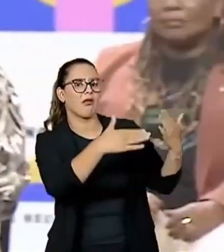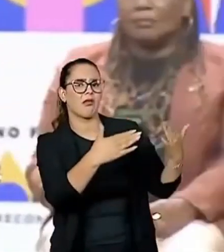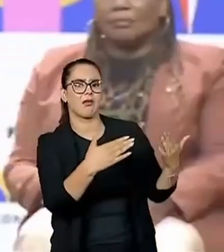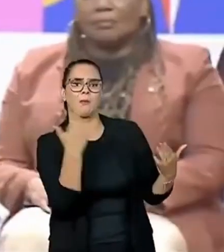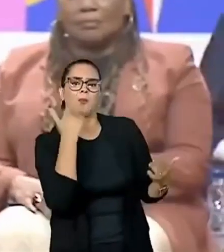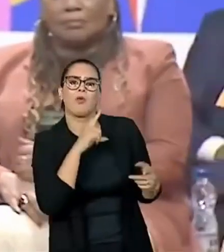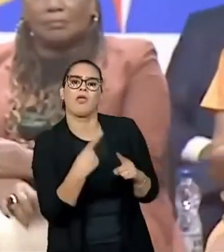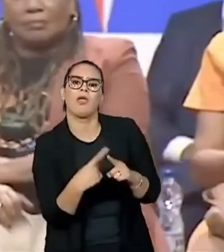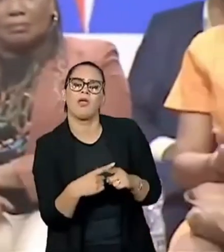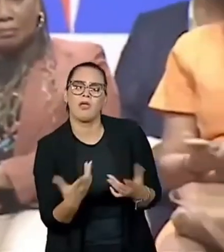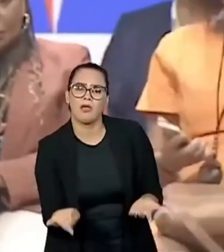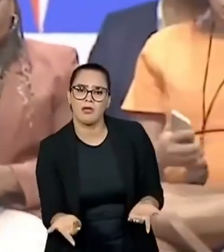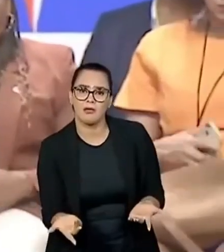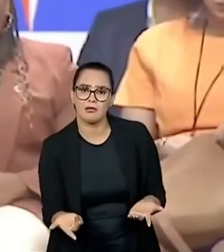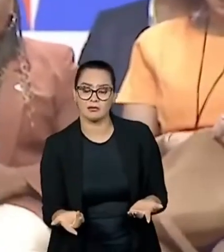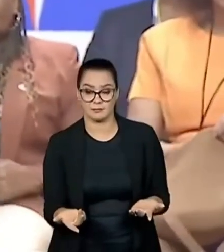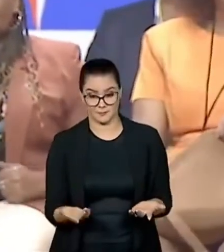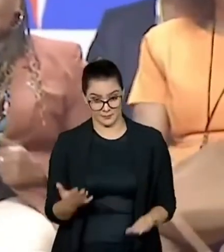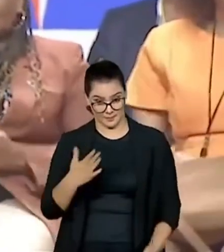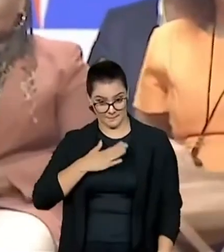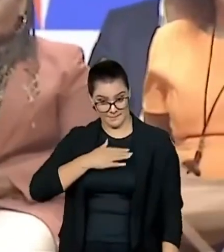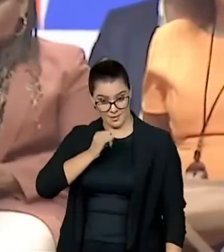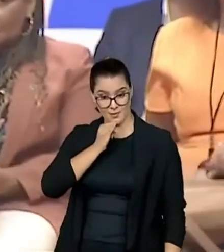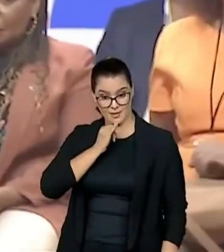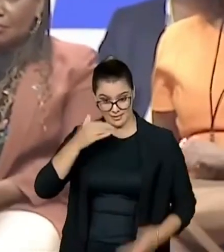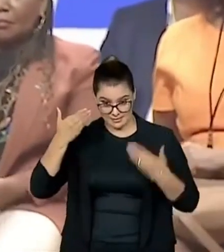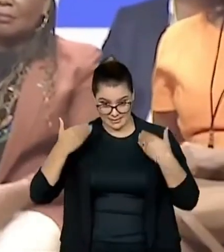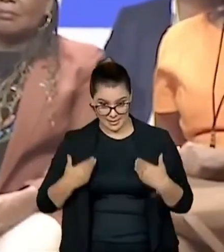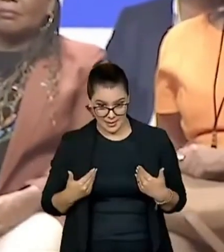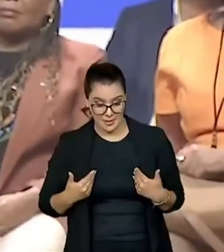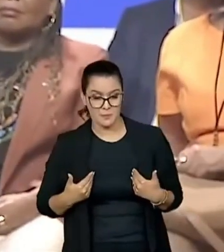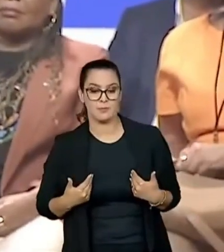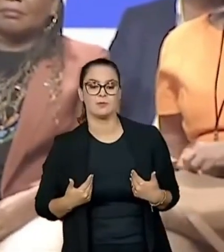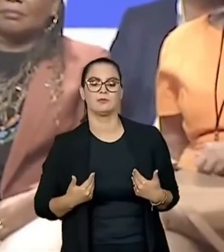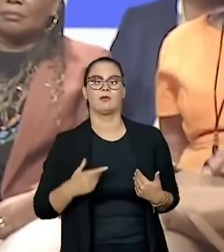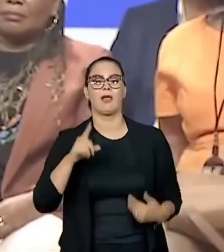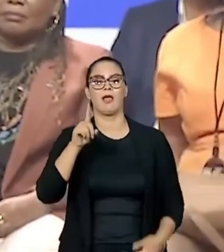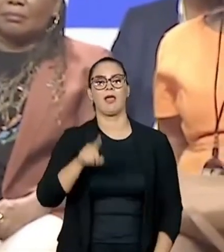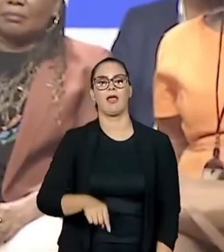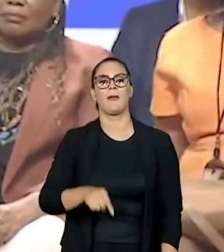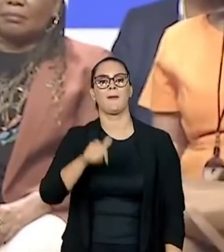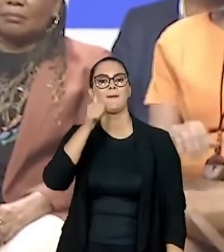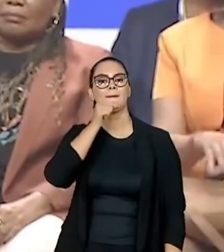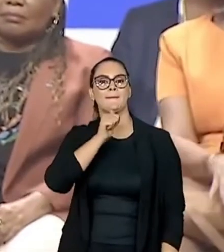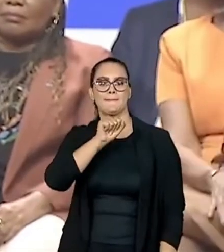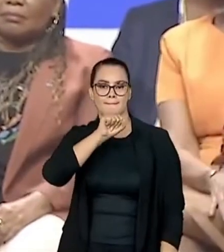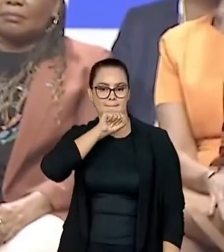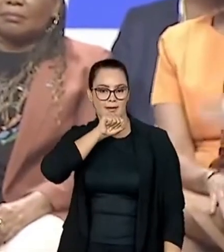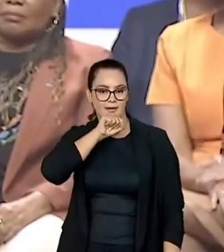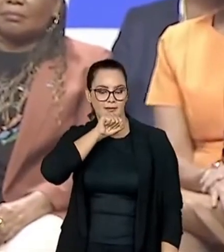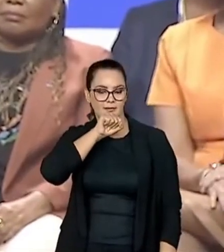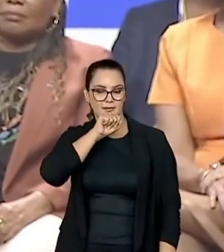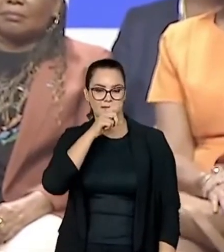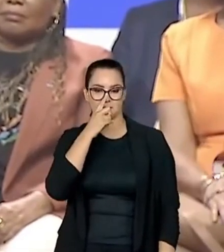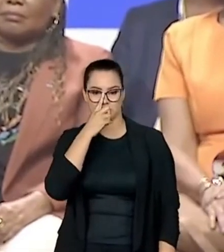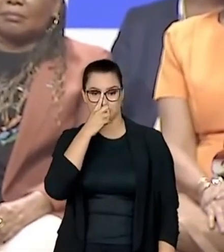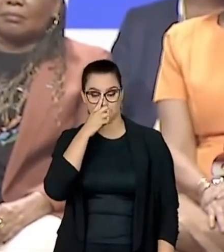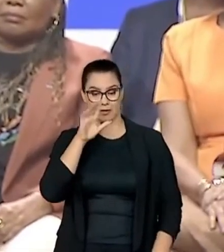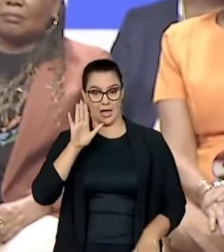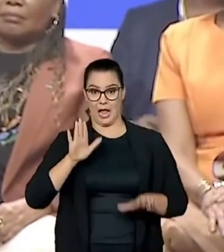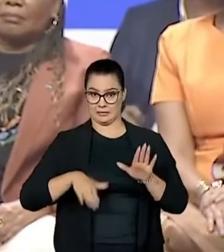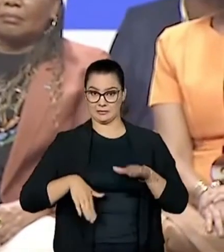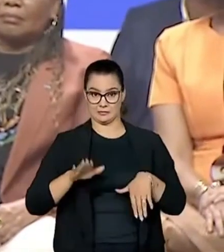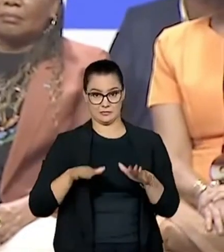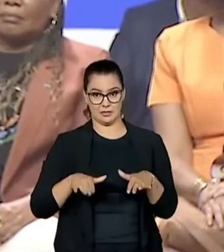você não evolui? E o meu exemplo é uma mãe. Uma mãe que muitas